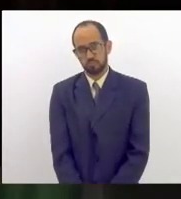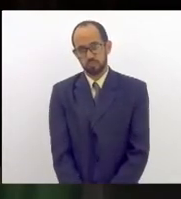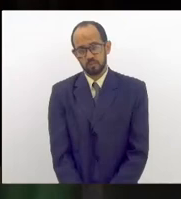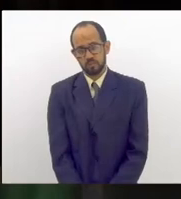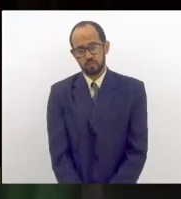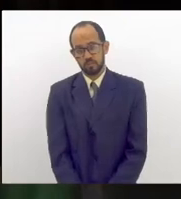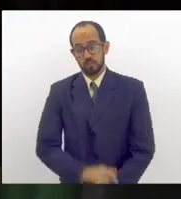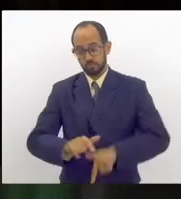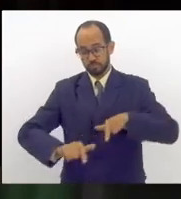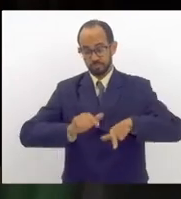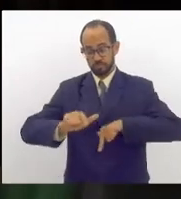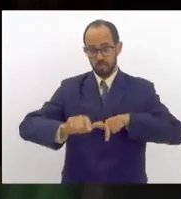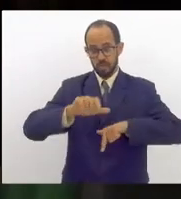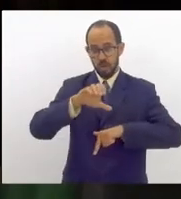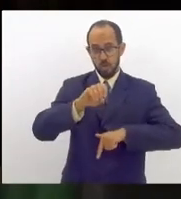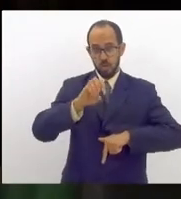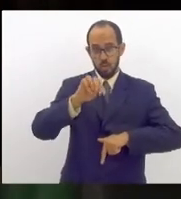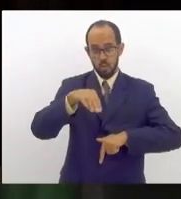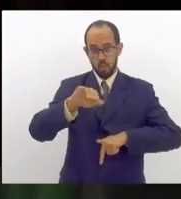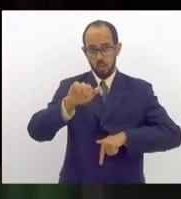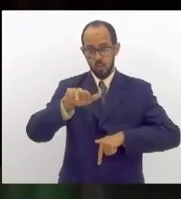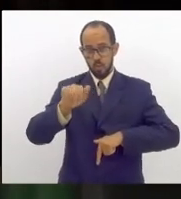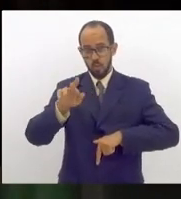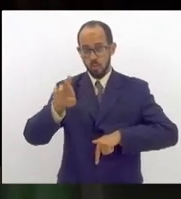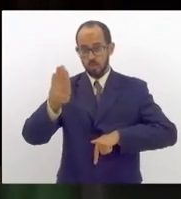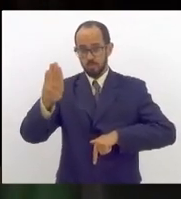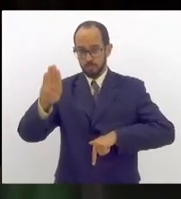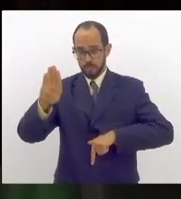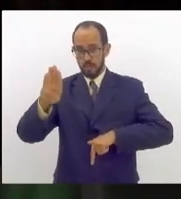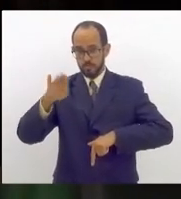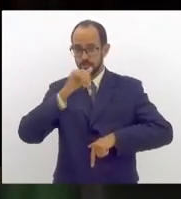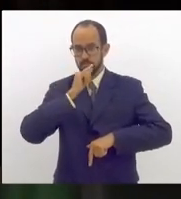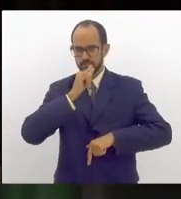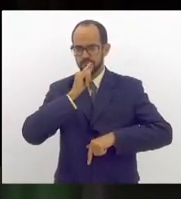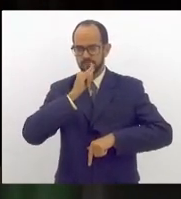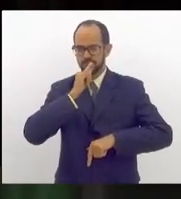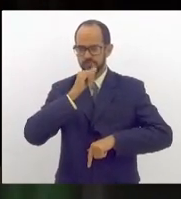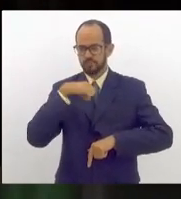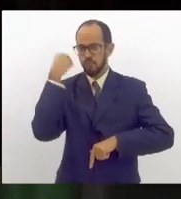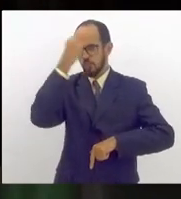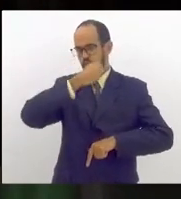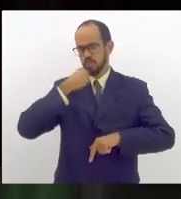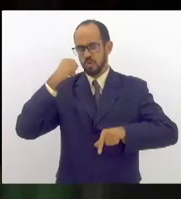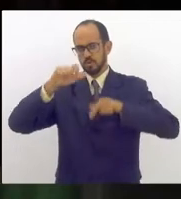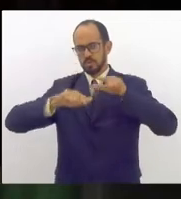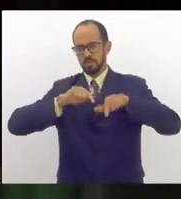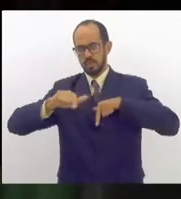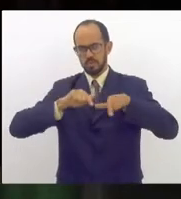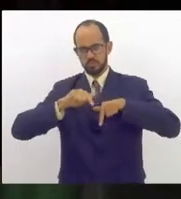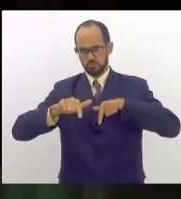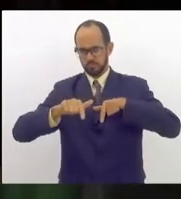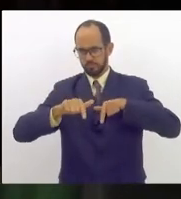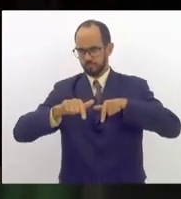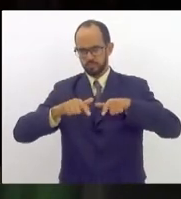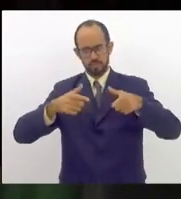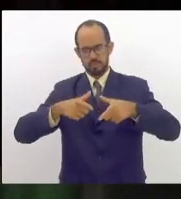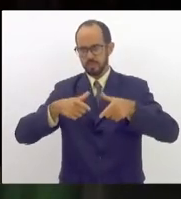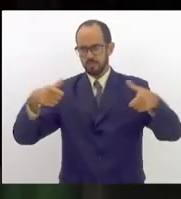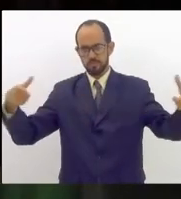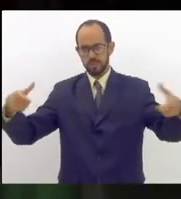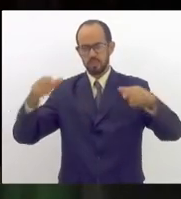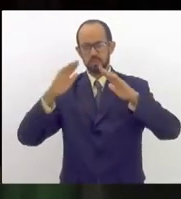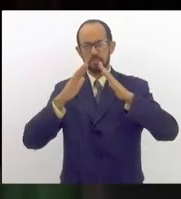trabalhadores da Comlurb por exemplo são trabalhadores que trabalham 8 horas por dia são trabalhadores que na sua maior parte